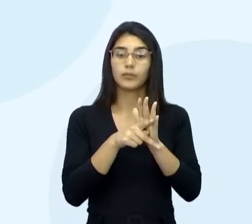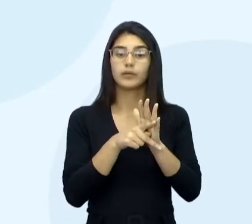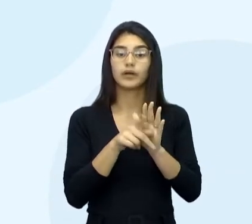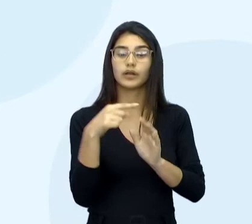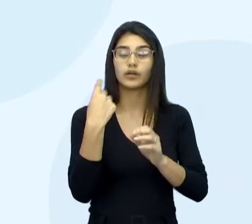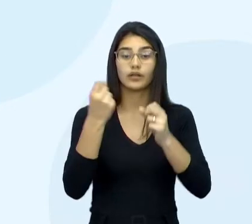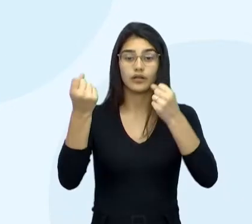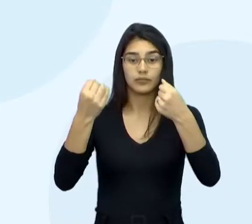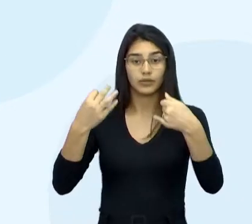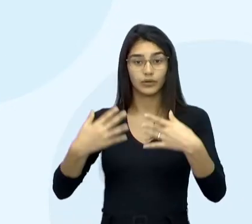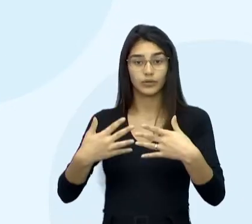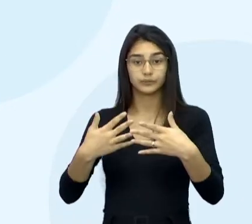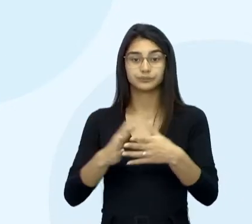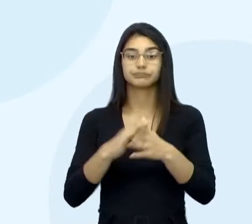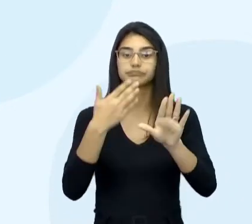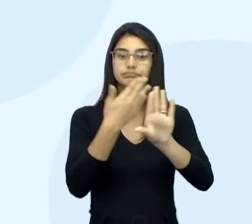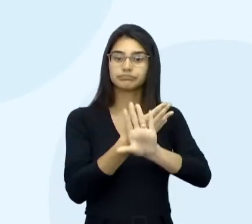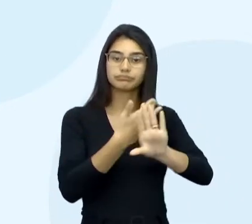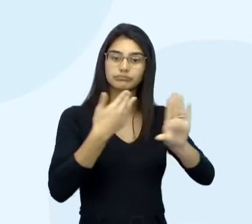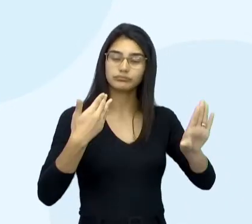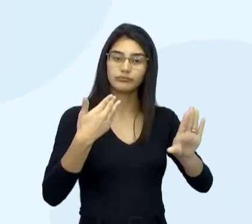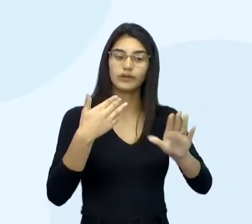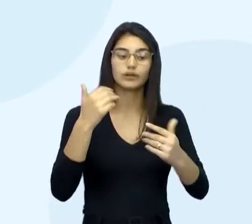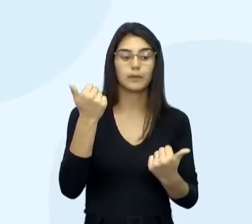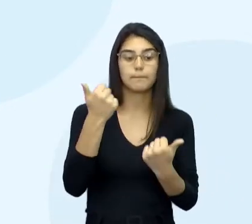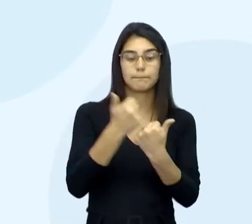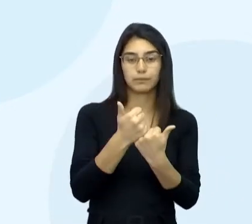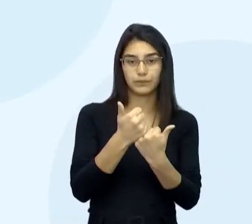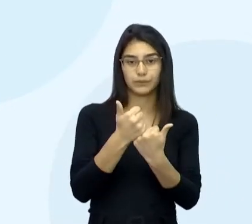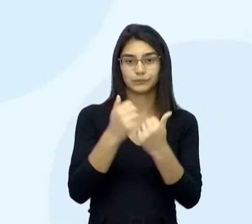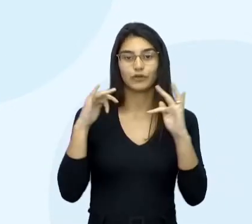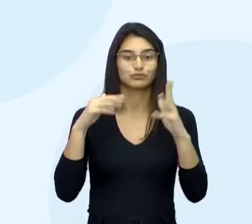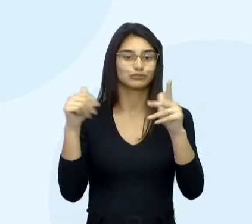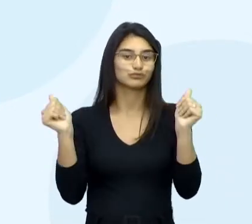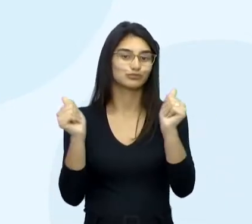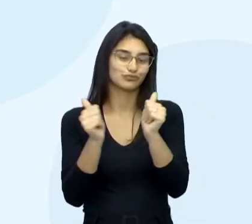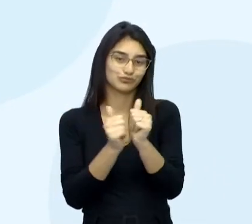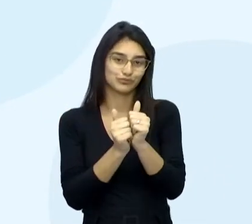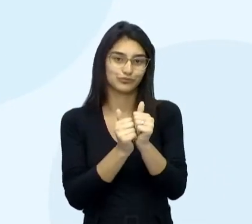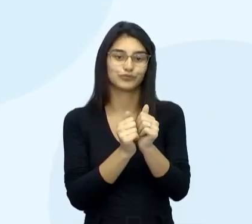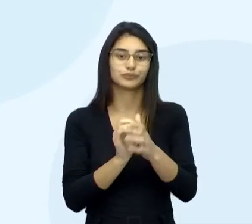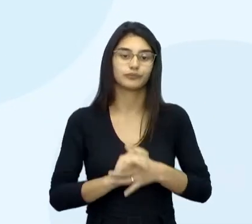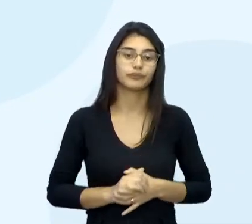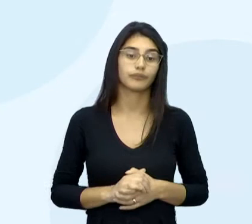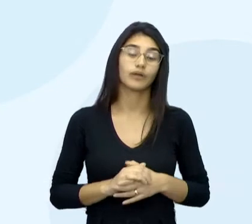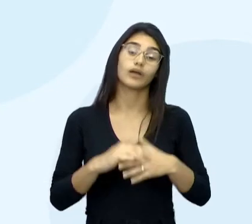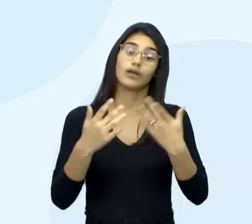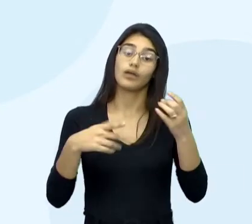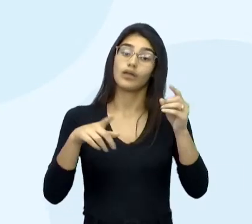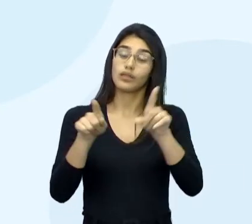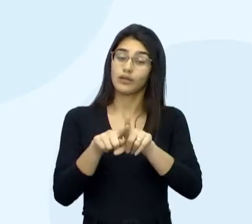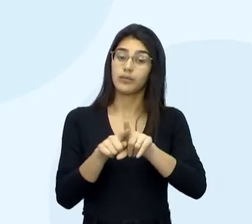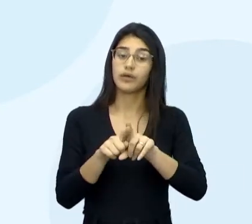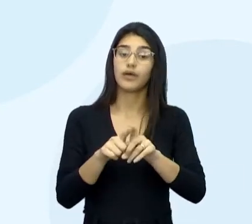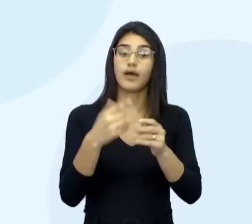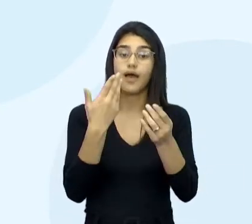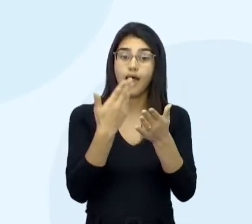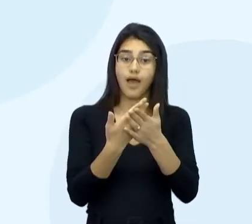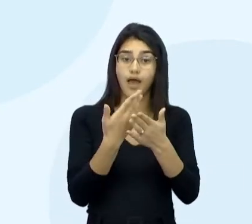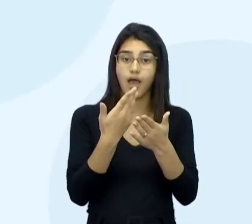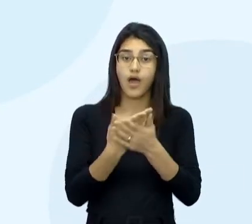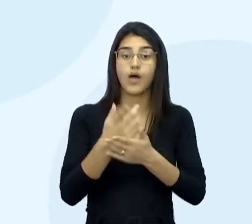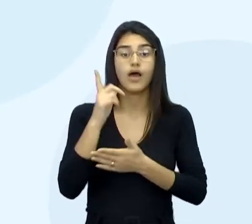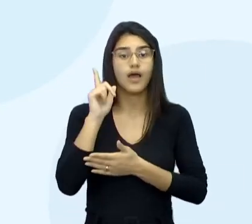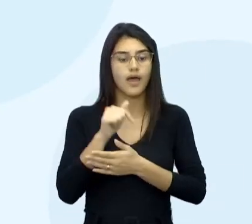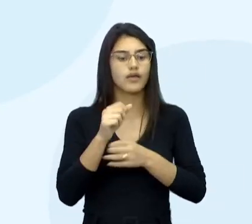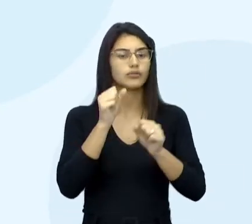que a gente falou das distâncias ao apoio, tudo junto e misturado. Afinal, essa aula então é